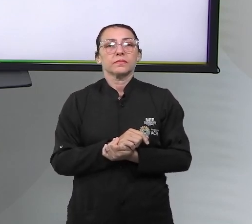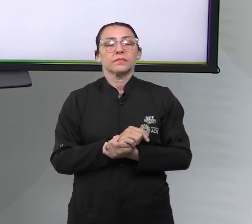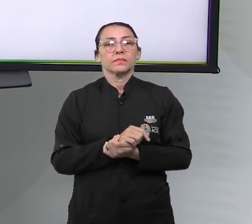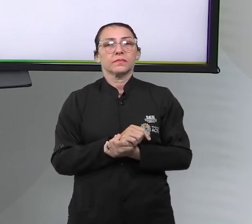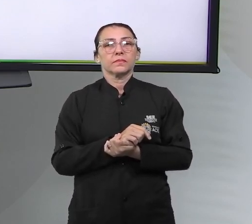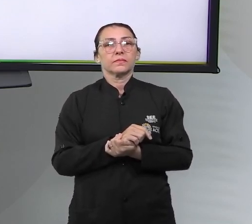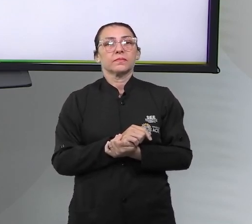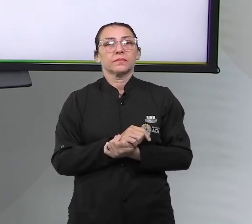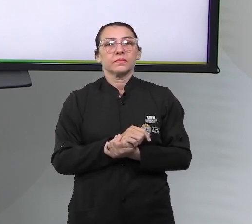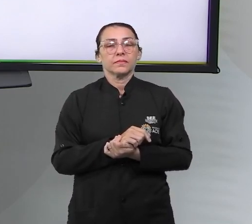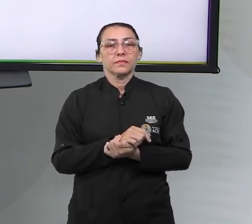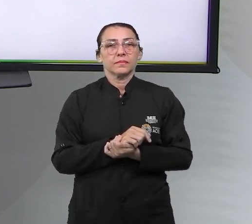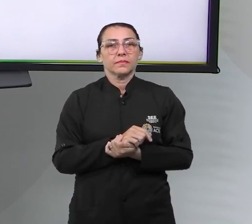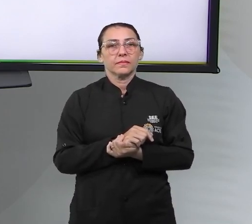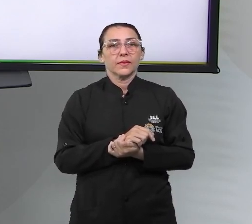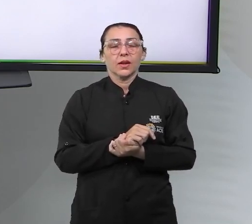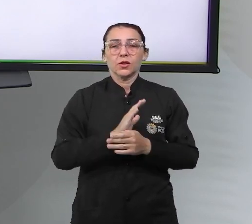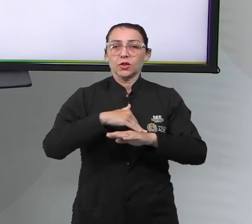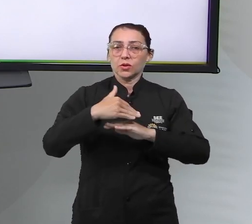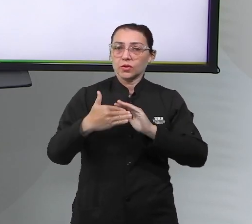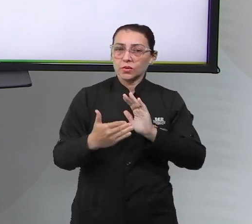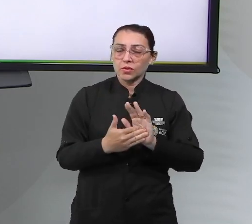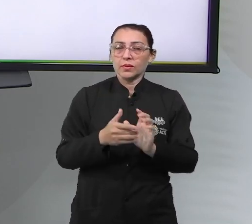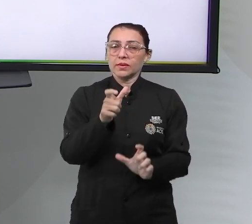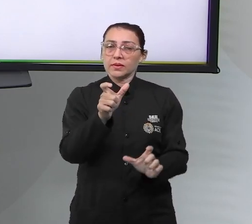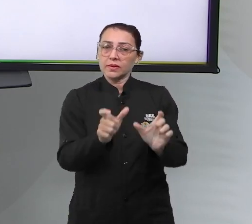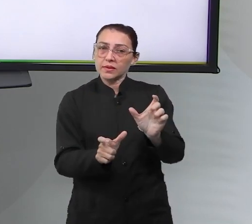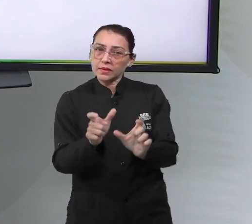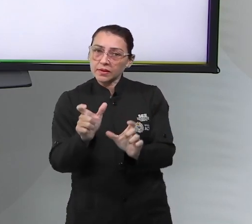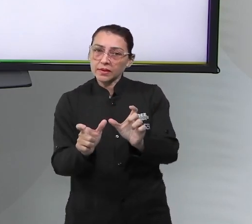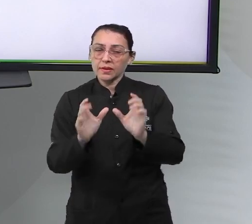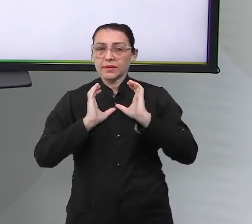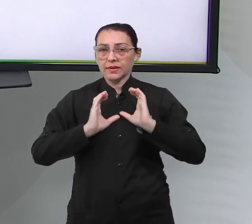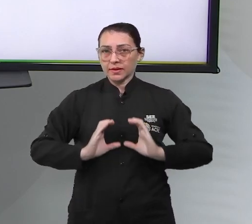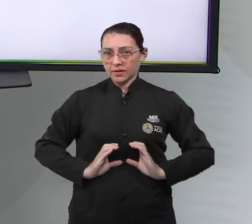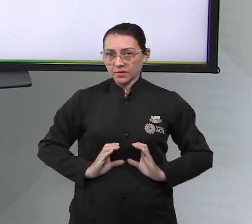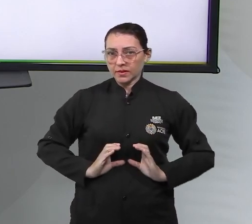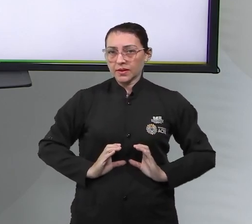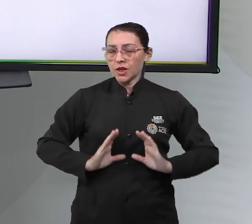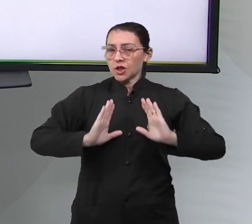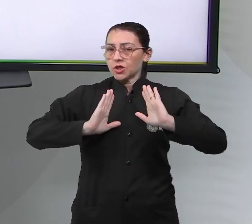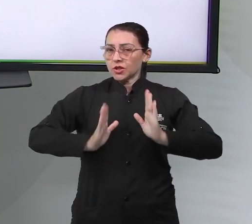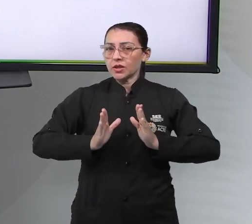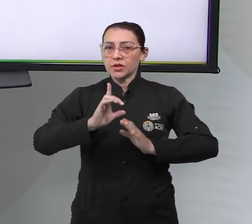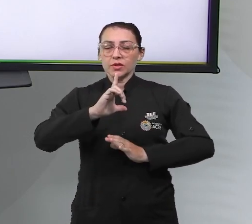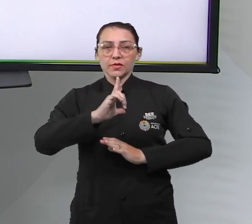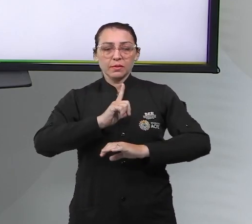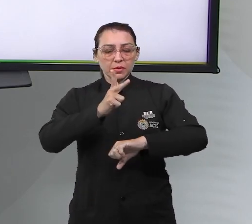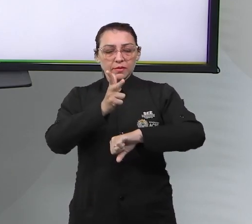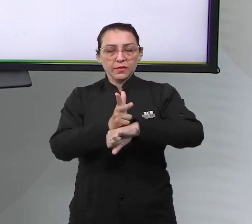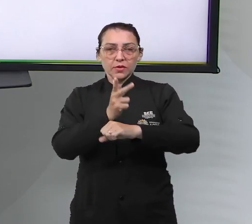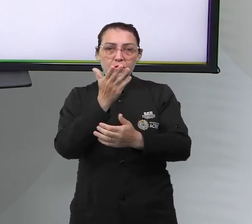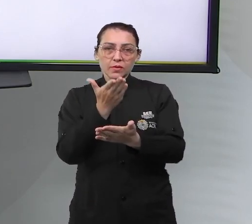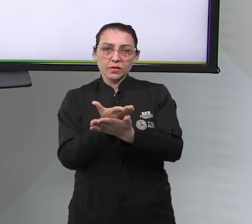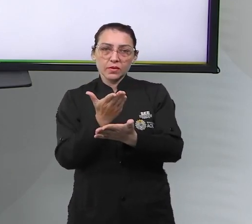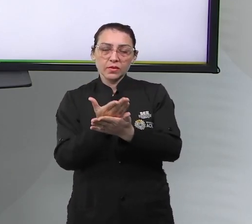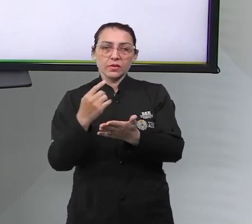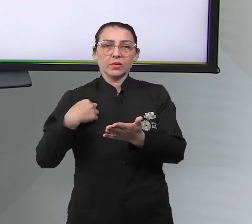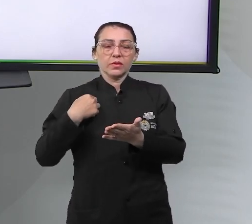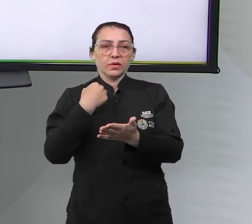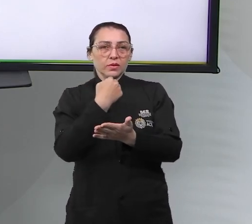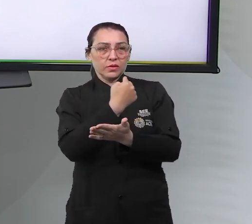suprir as necessidades de todos os seus cidadãos. Nós já tivemos uma videoaula em que